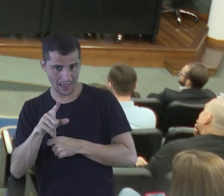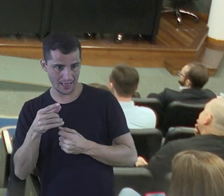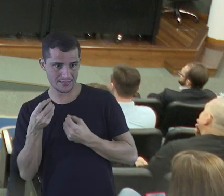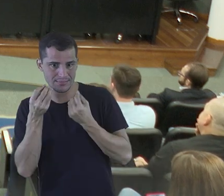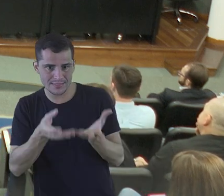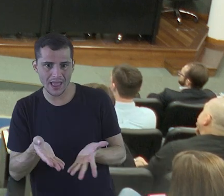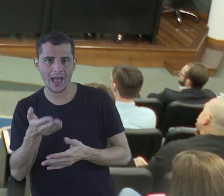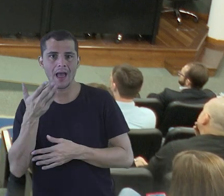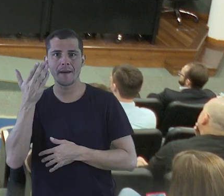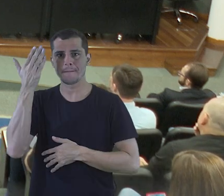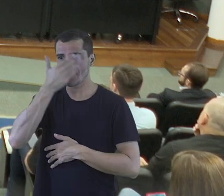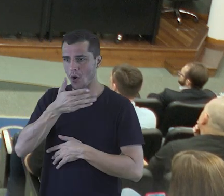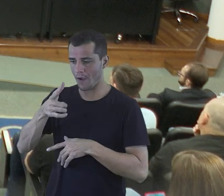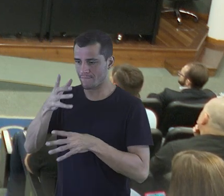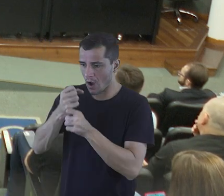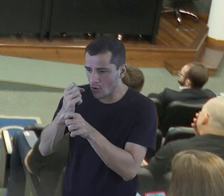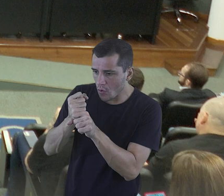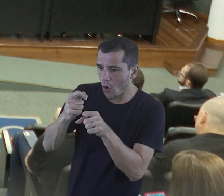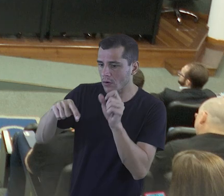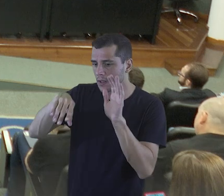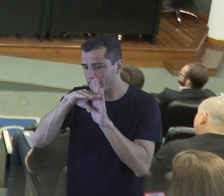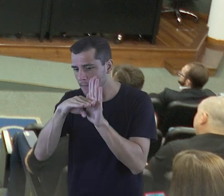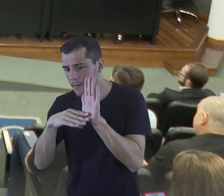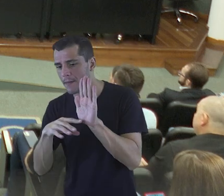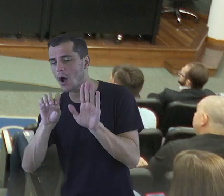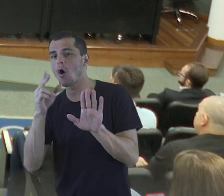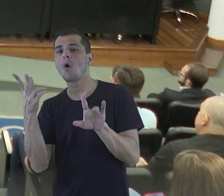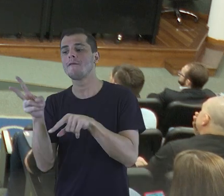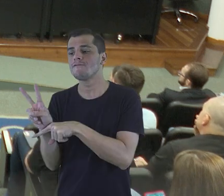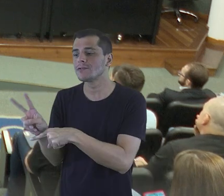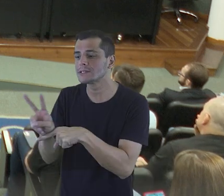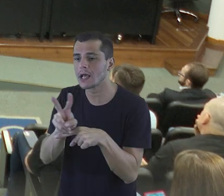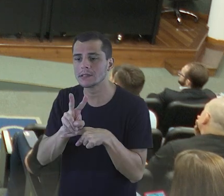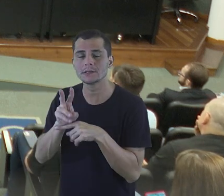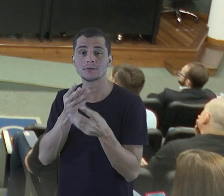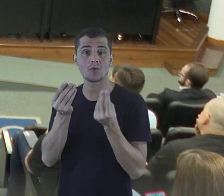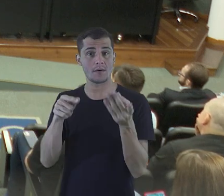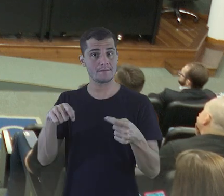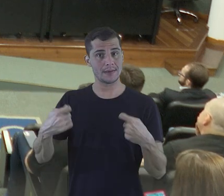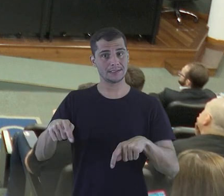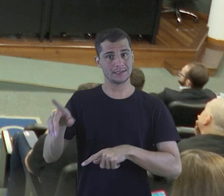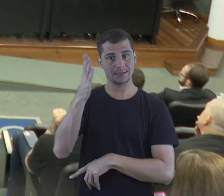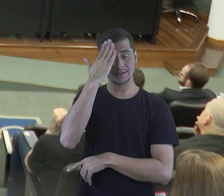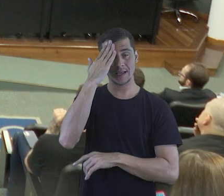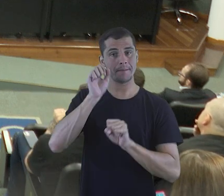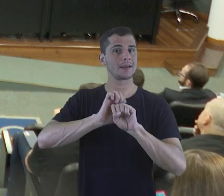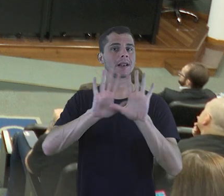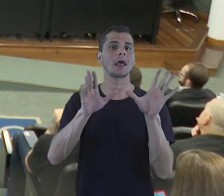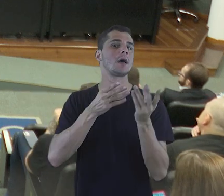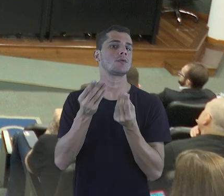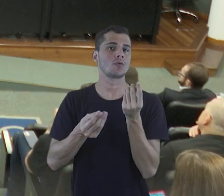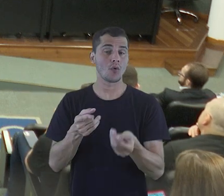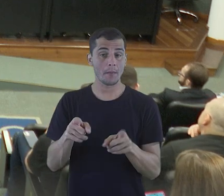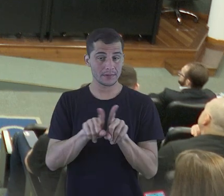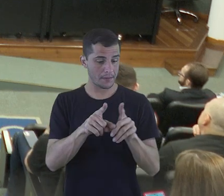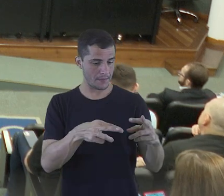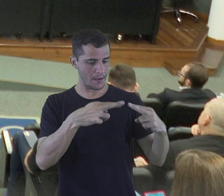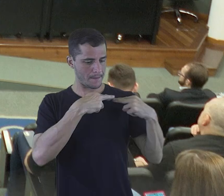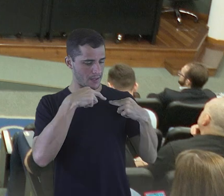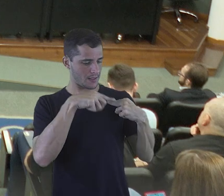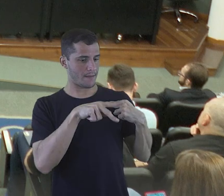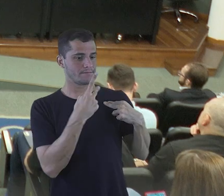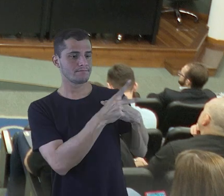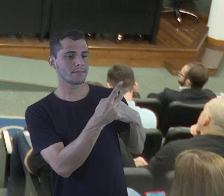prestação de contas para fins de fiscalização e etc você pode saber responsabilidade dos